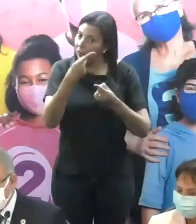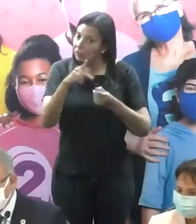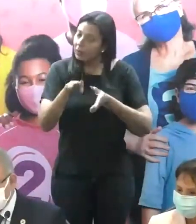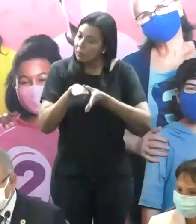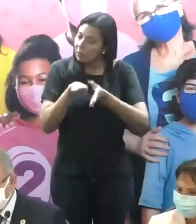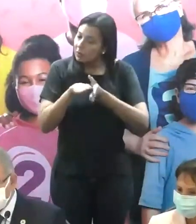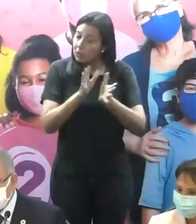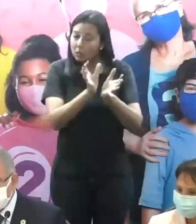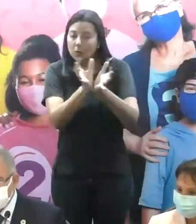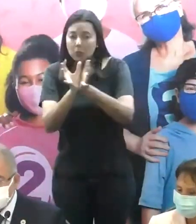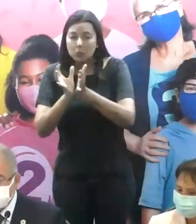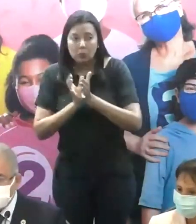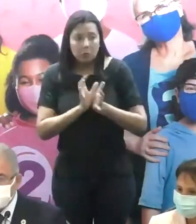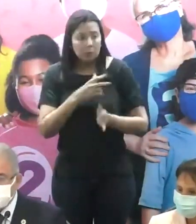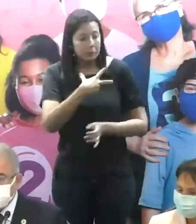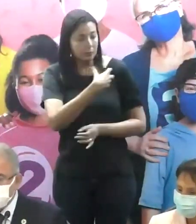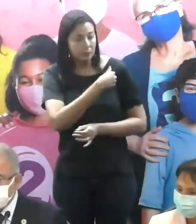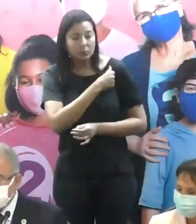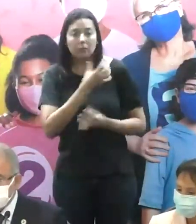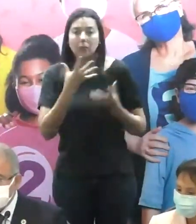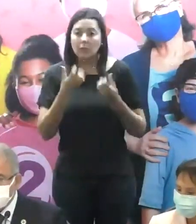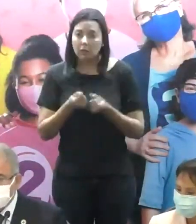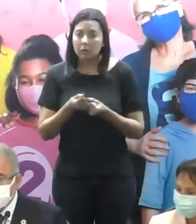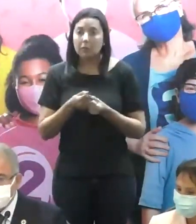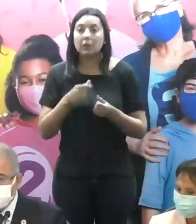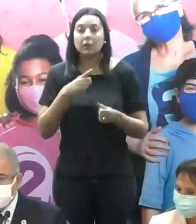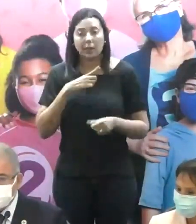das comissões de vacinação, nós vamos ter essa oportunidade.